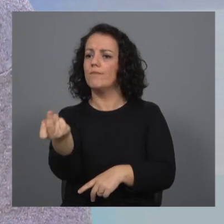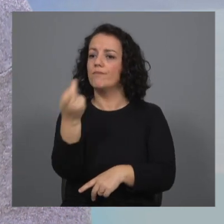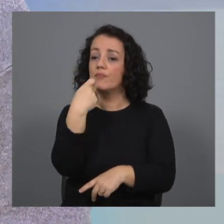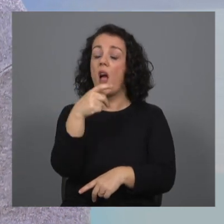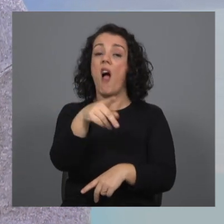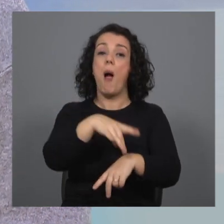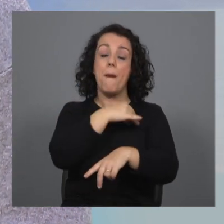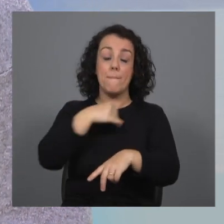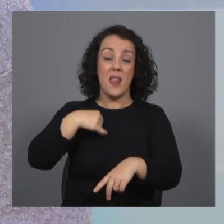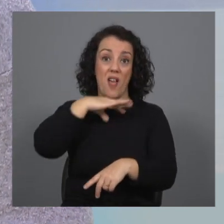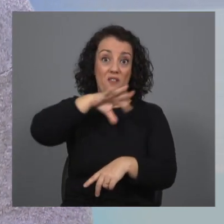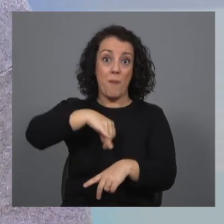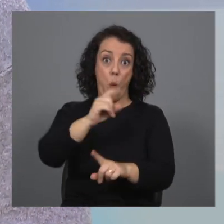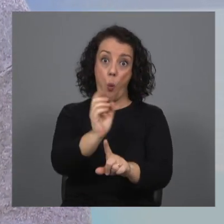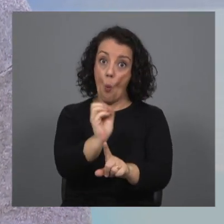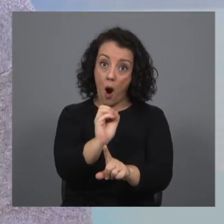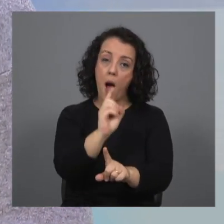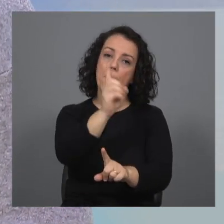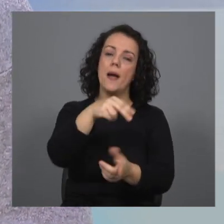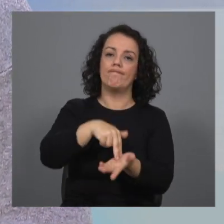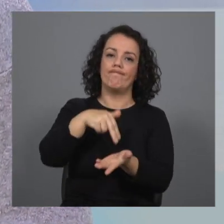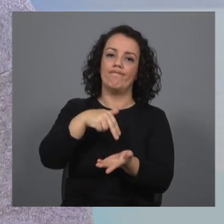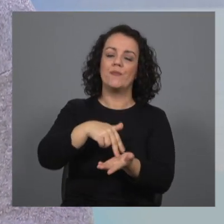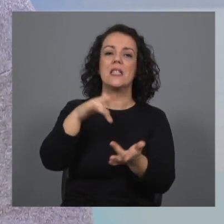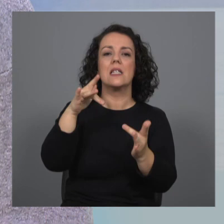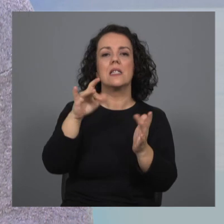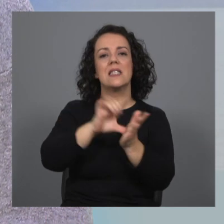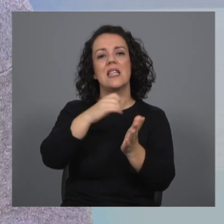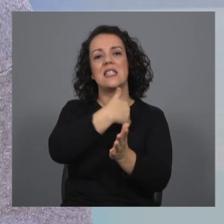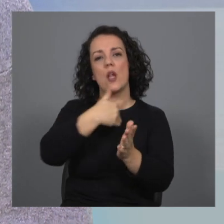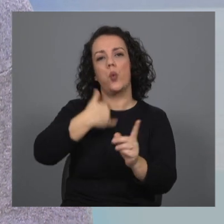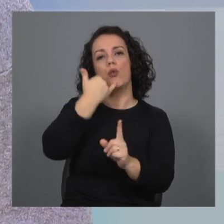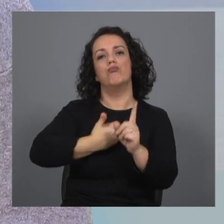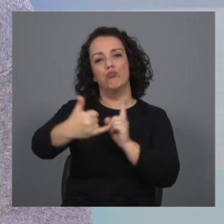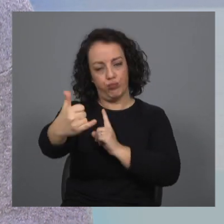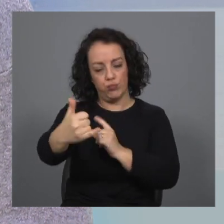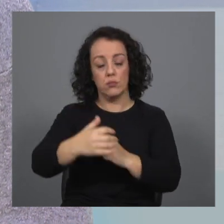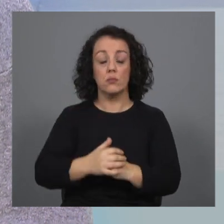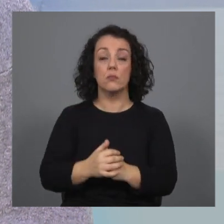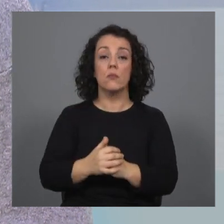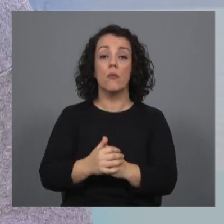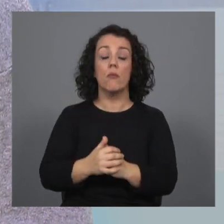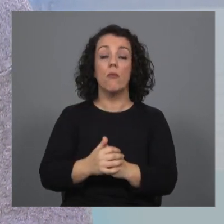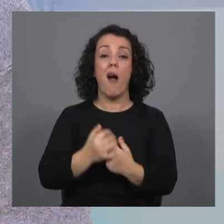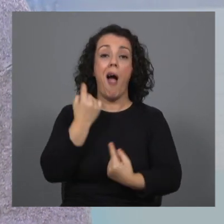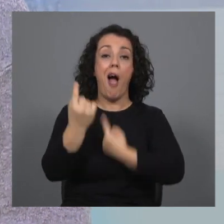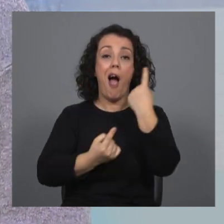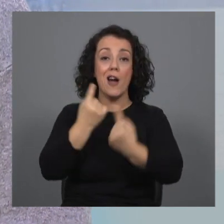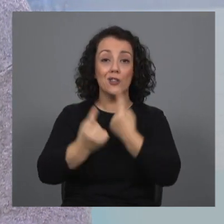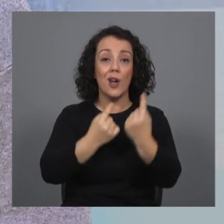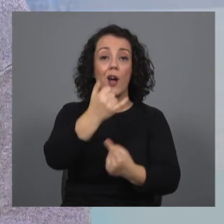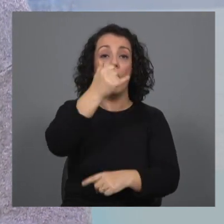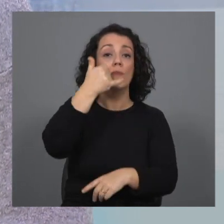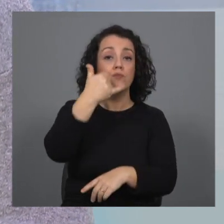médico de família terão que aguardar um contacto do centro de saúde, contactos esses que muitas das vezes não chegam a